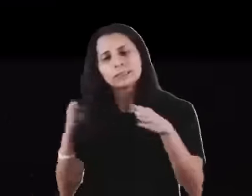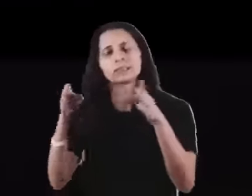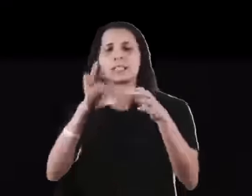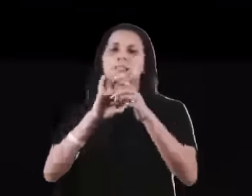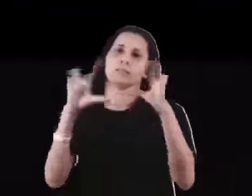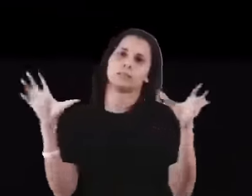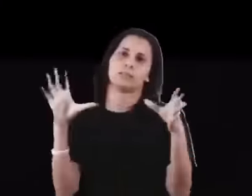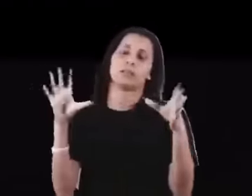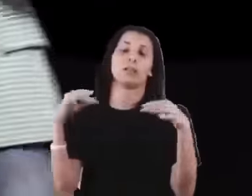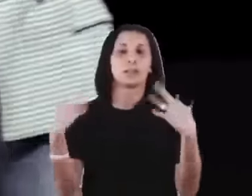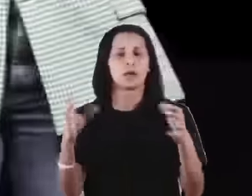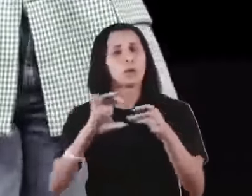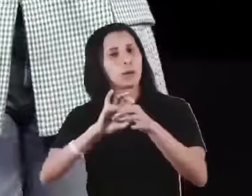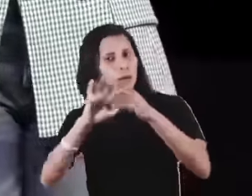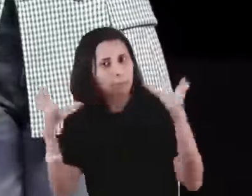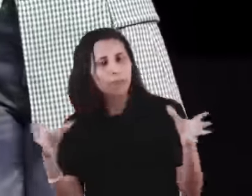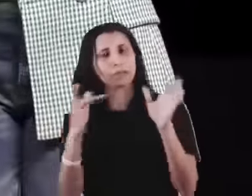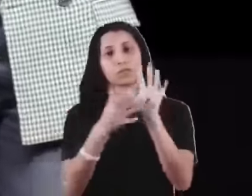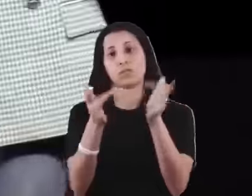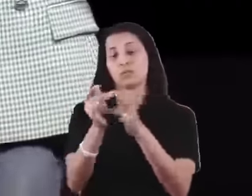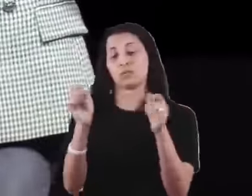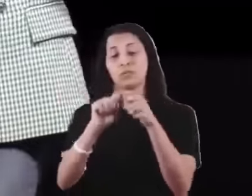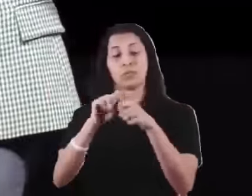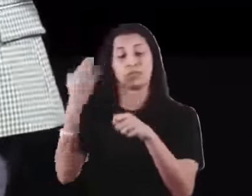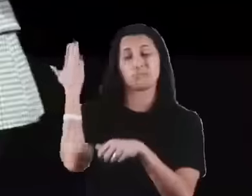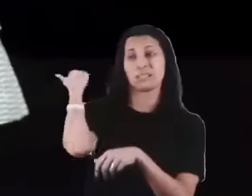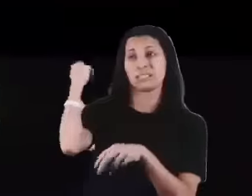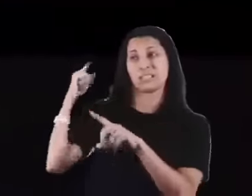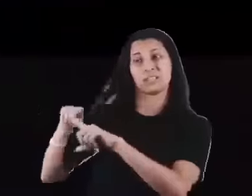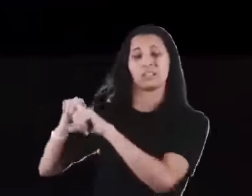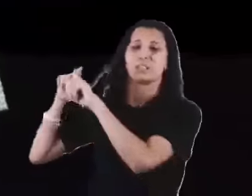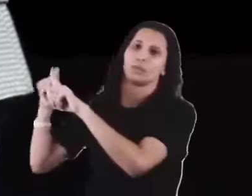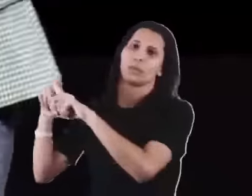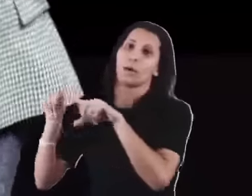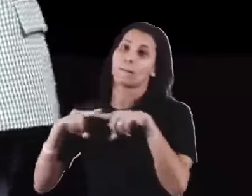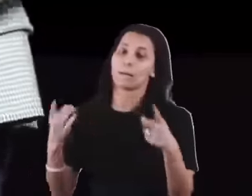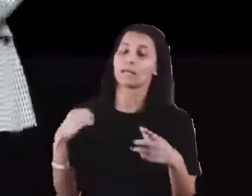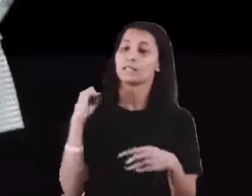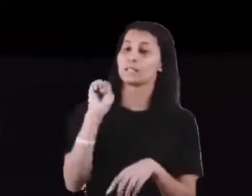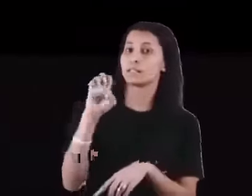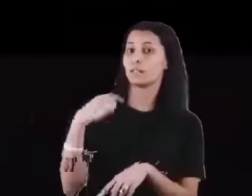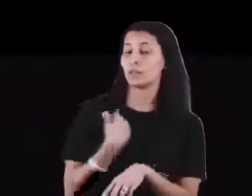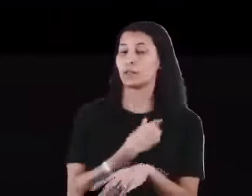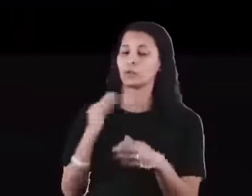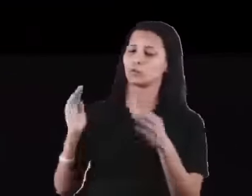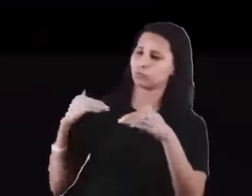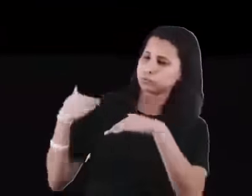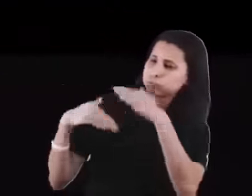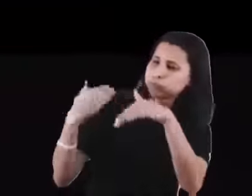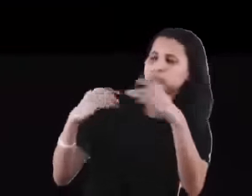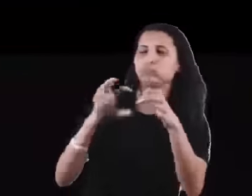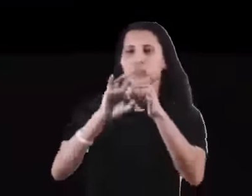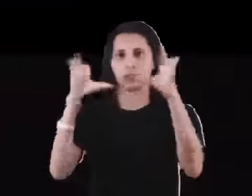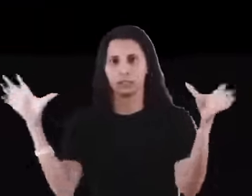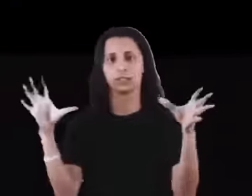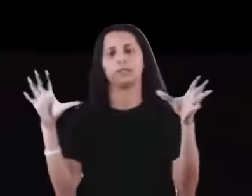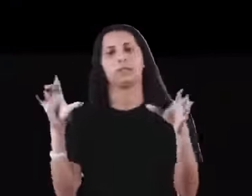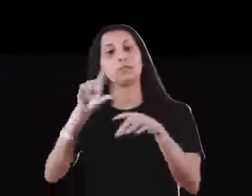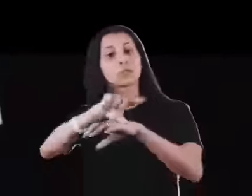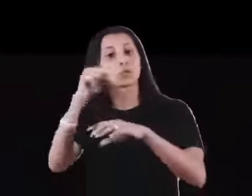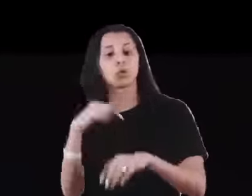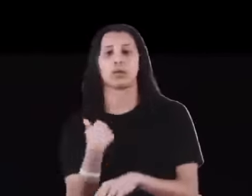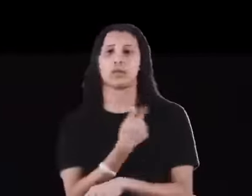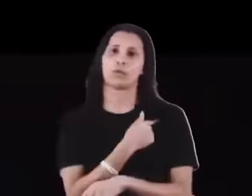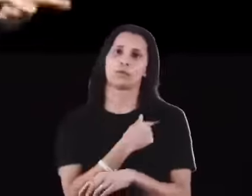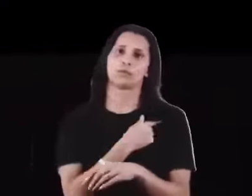por nós mas andar em liberdade é um escolhi a nossa daquilo que nós vamos fazer com que Jesus conquistou por nós sabe